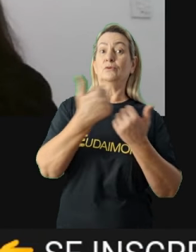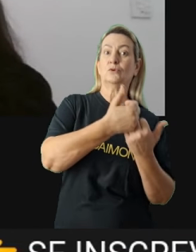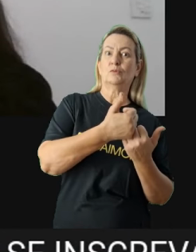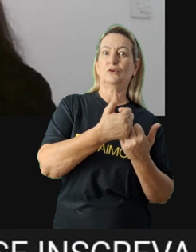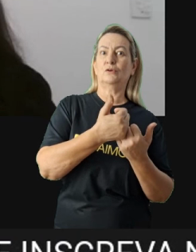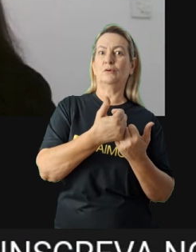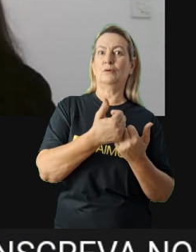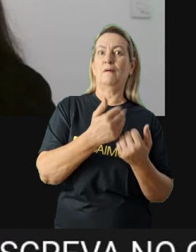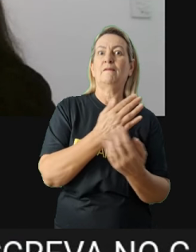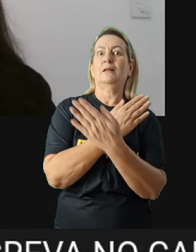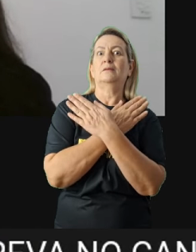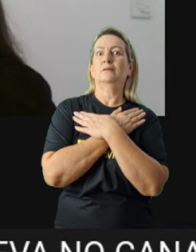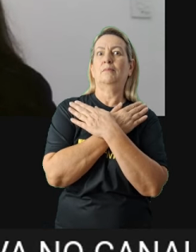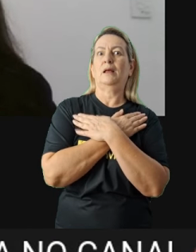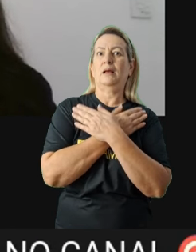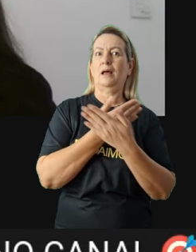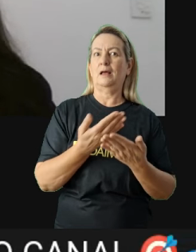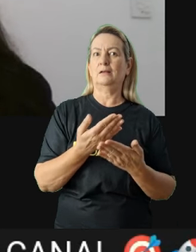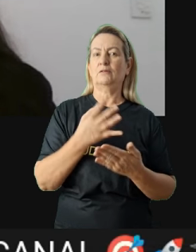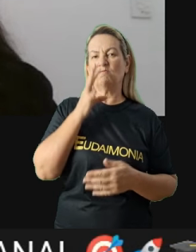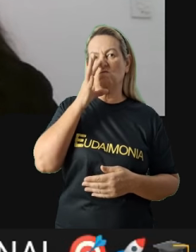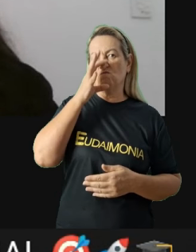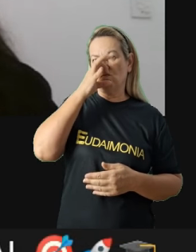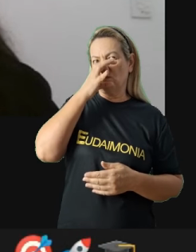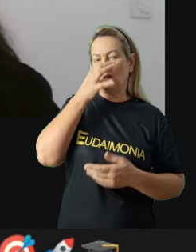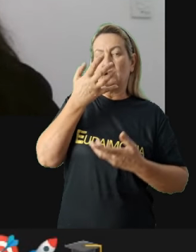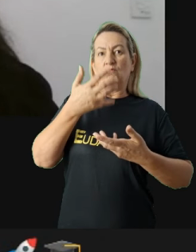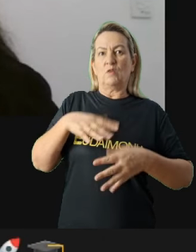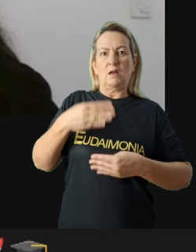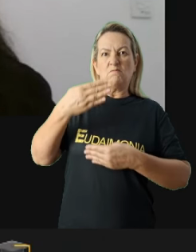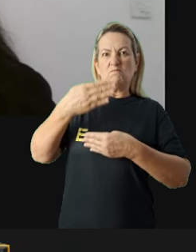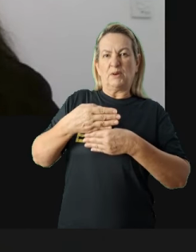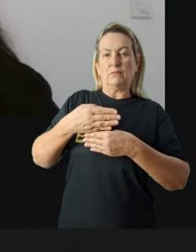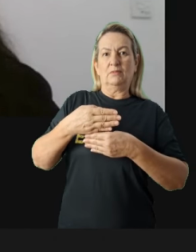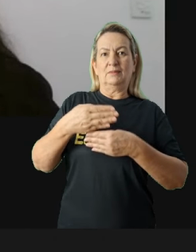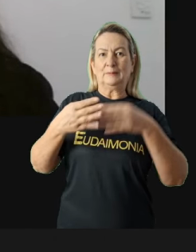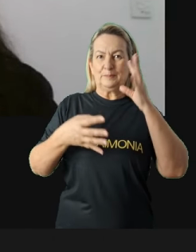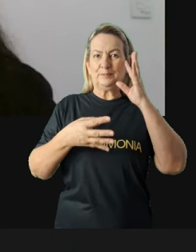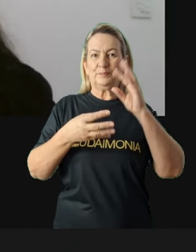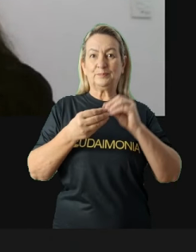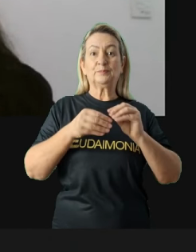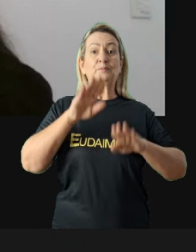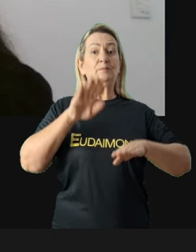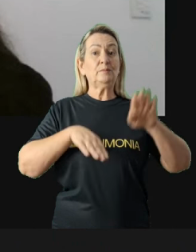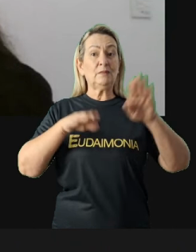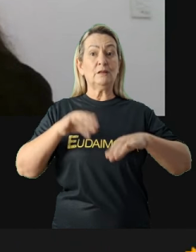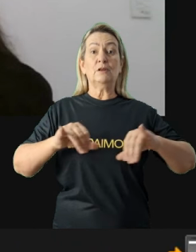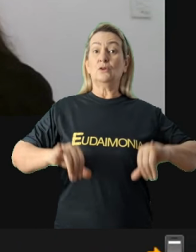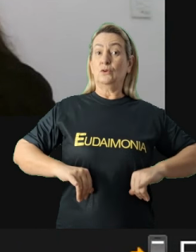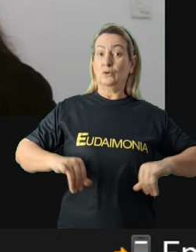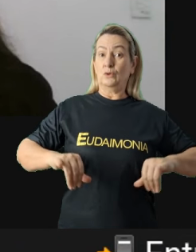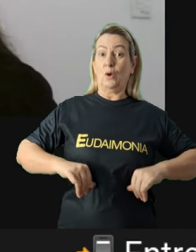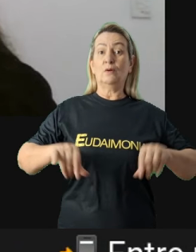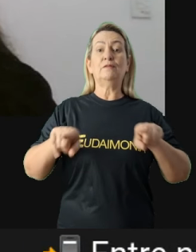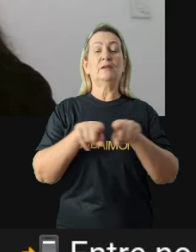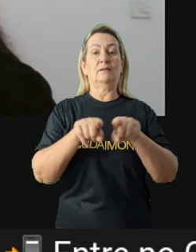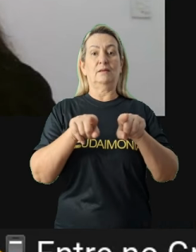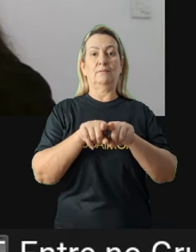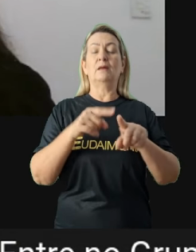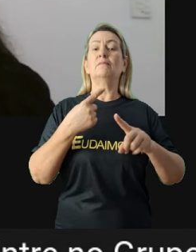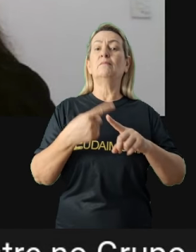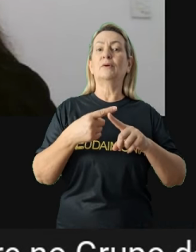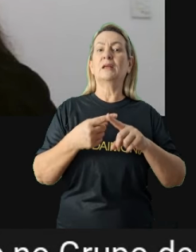medo, né, de serem substituídos, de perderem seus empregos, às vezes cria resistência, às vezes cria um sofrimento também,